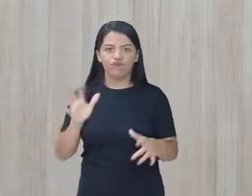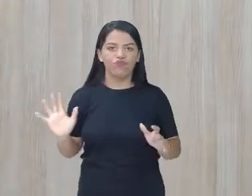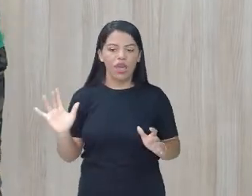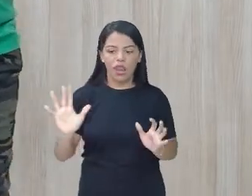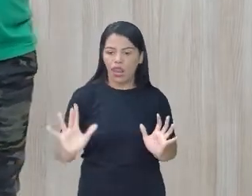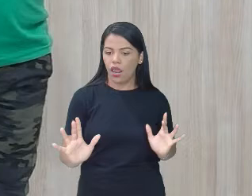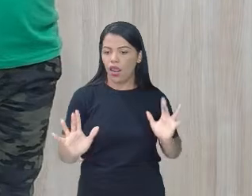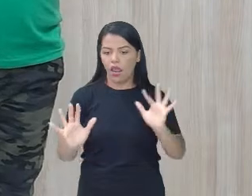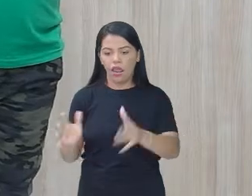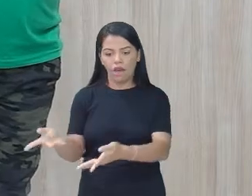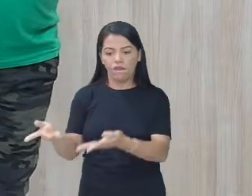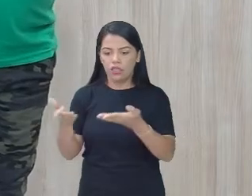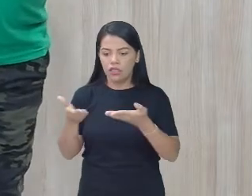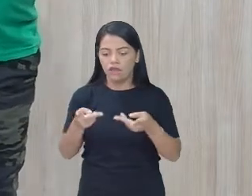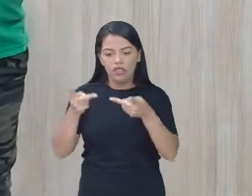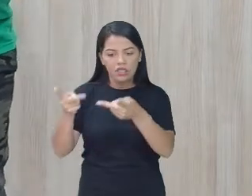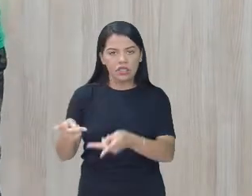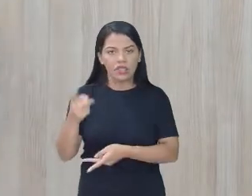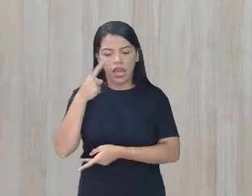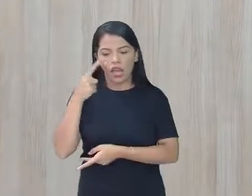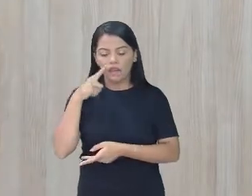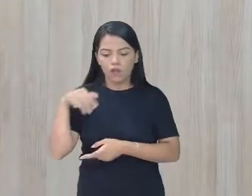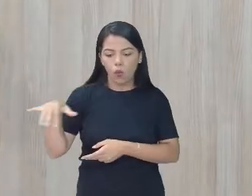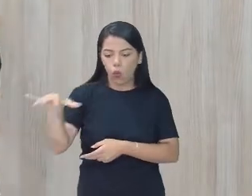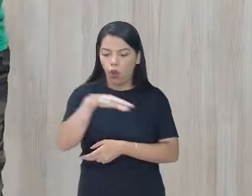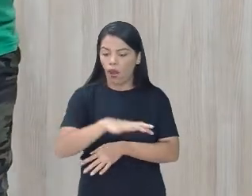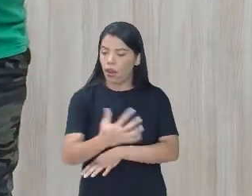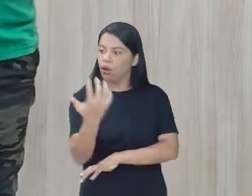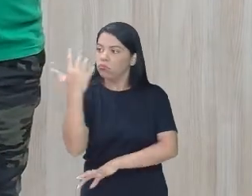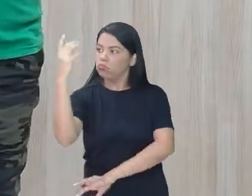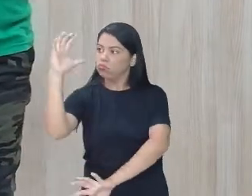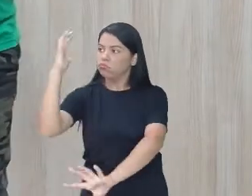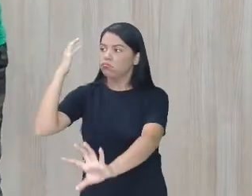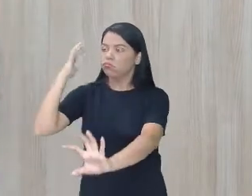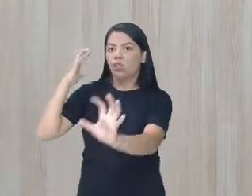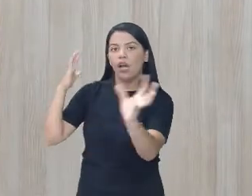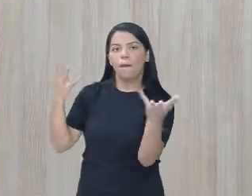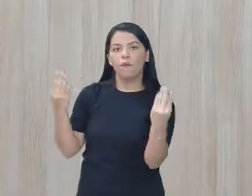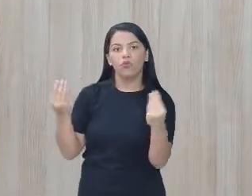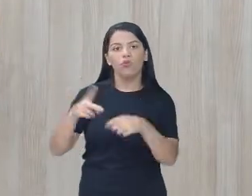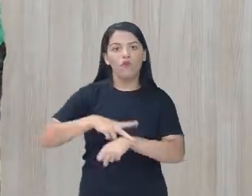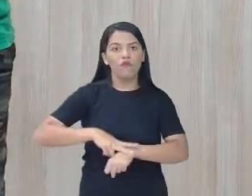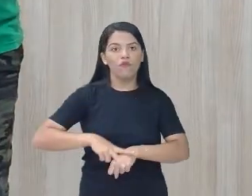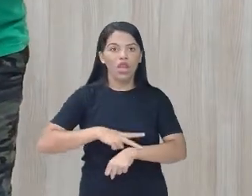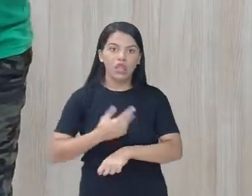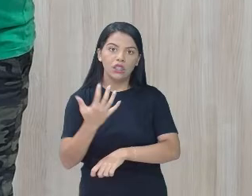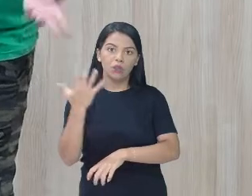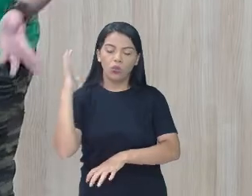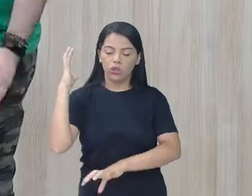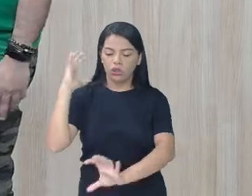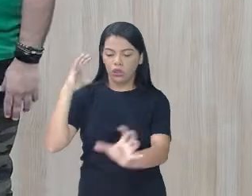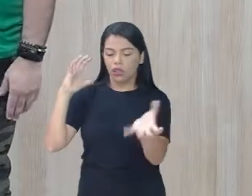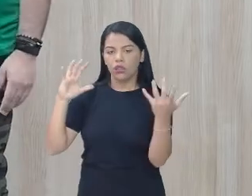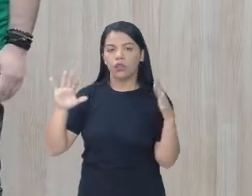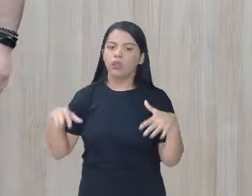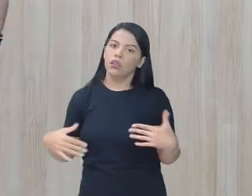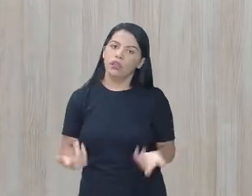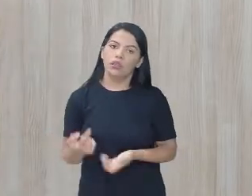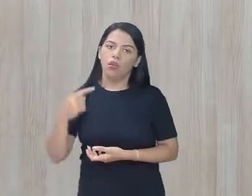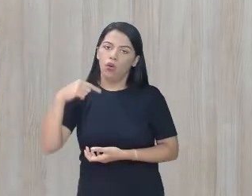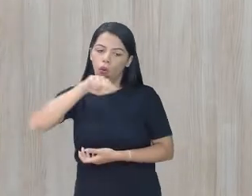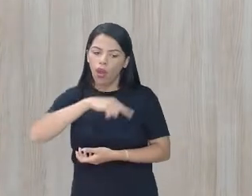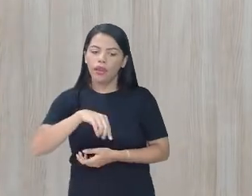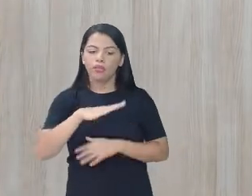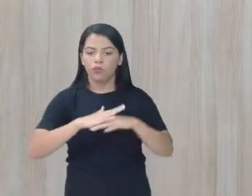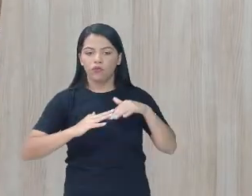área verde dentro de um espaço, né, de um bairro, de uma cidade, né? Então, eles trabalham dentro dessa dinâmica